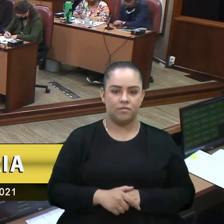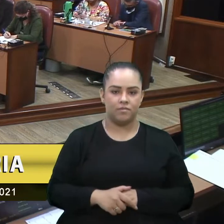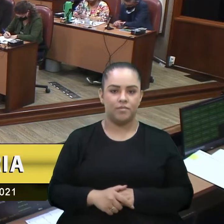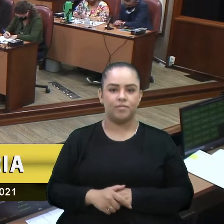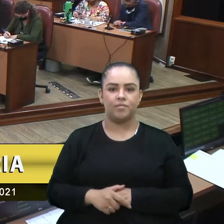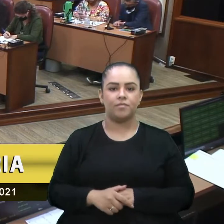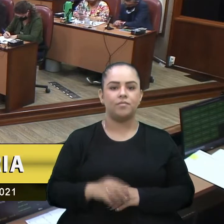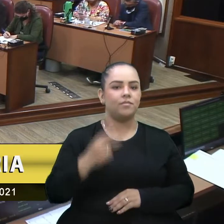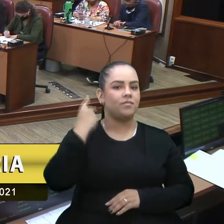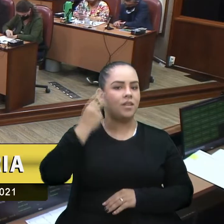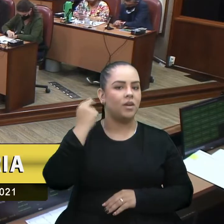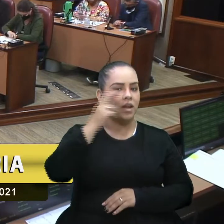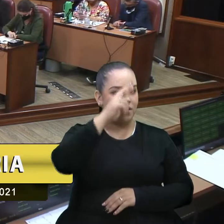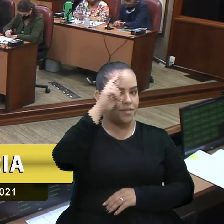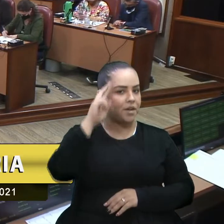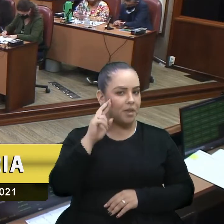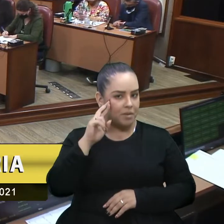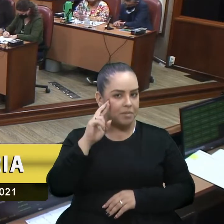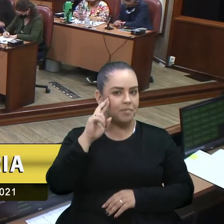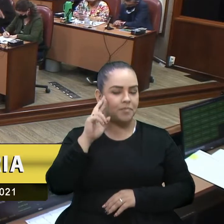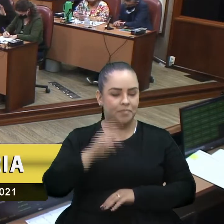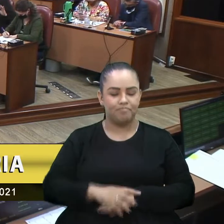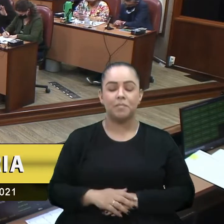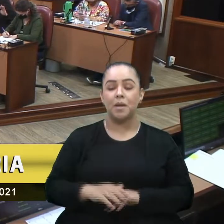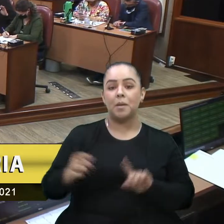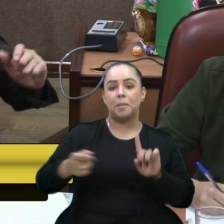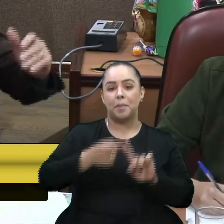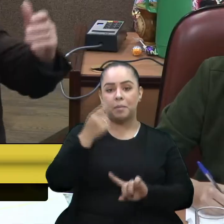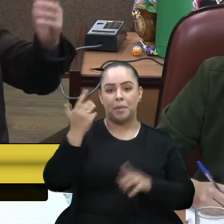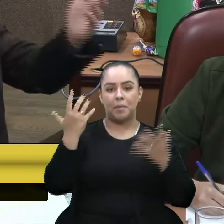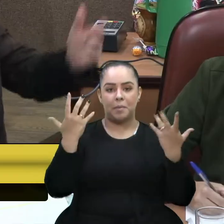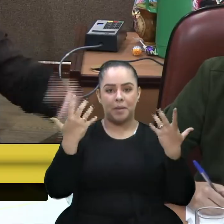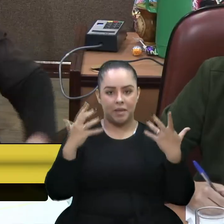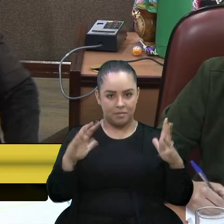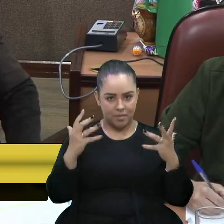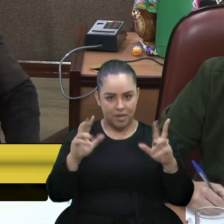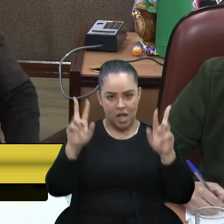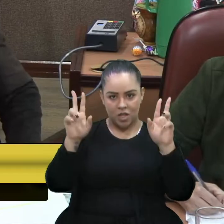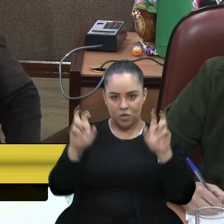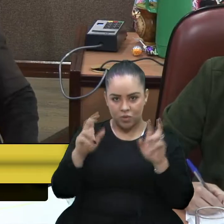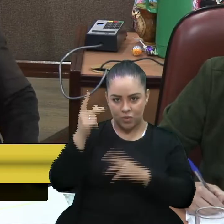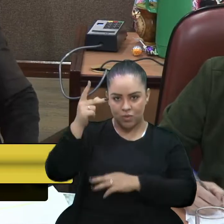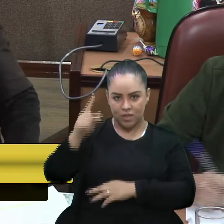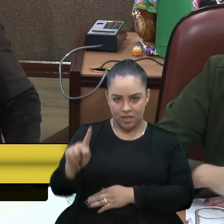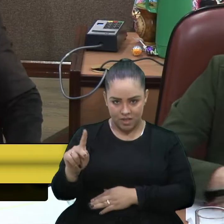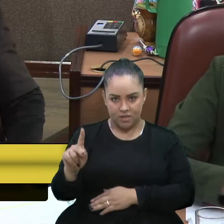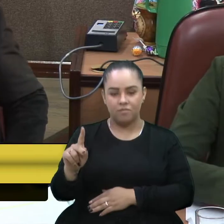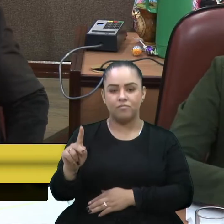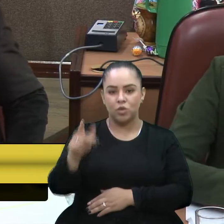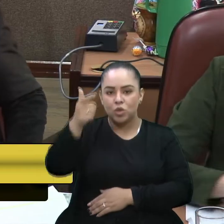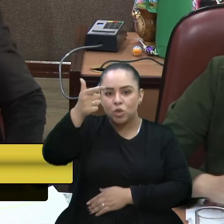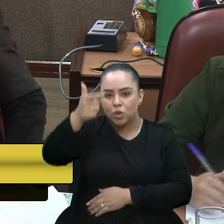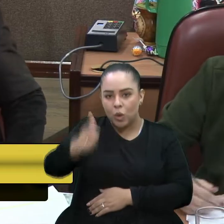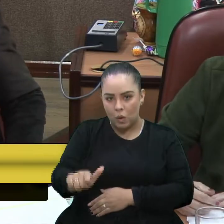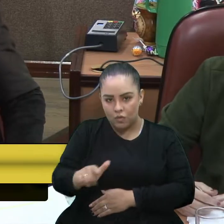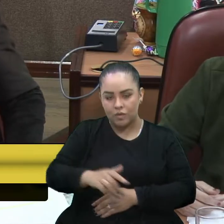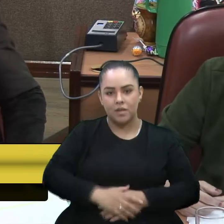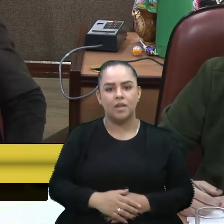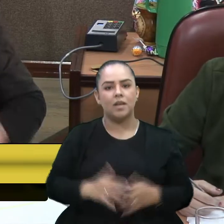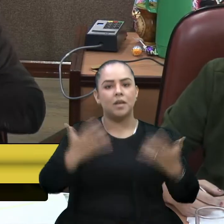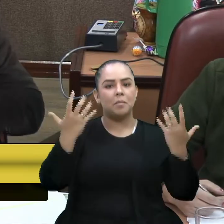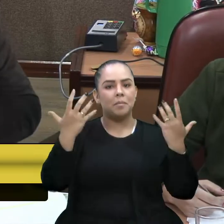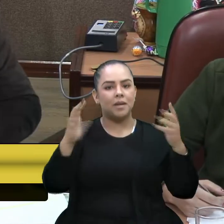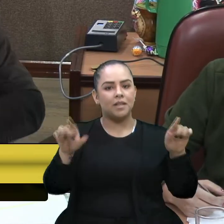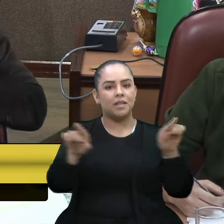vereador Rafael, primeiro parabenizar o assunto, volta à tona novamente, e parabenizar